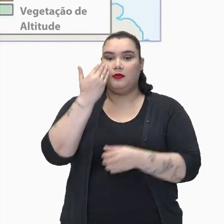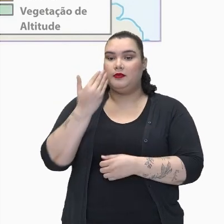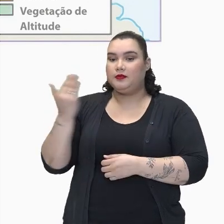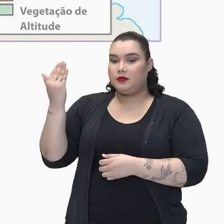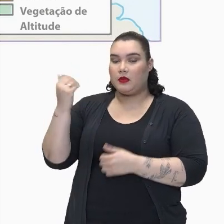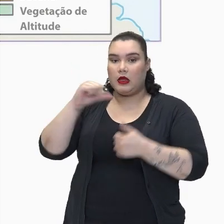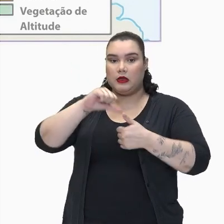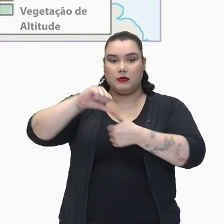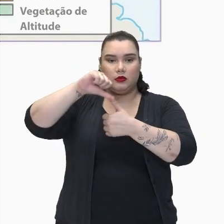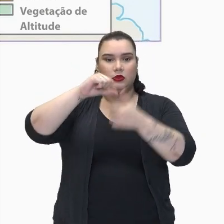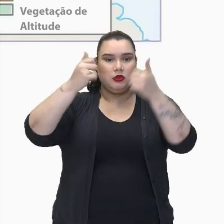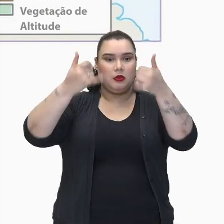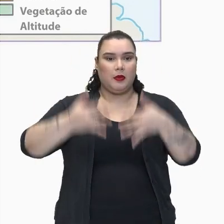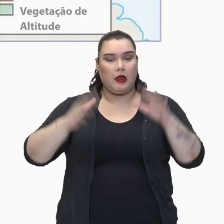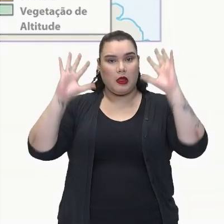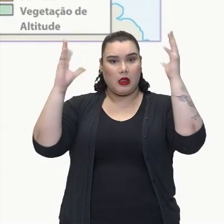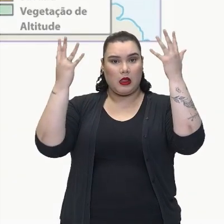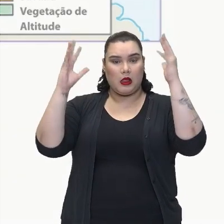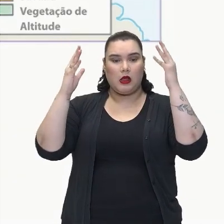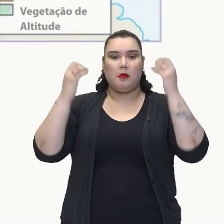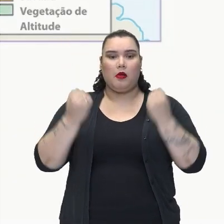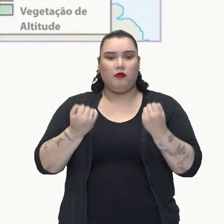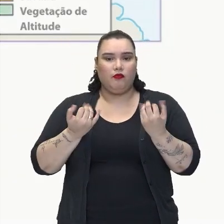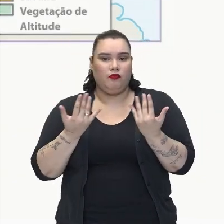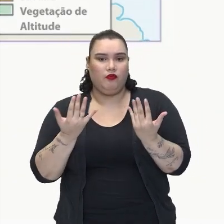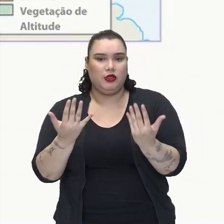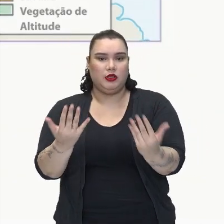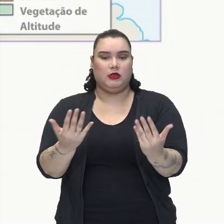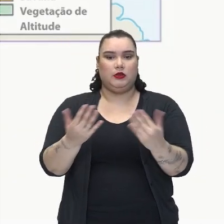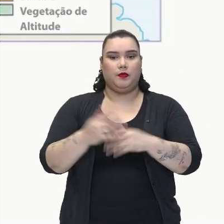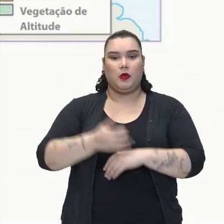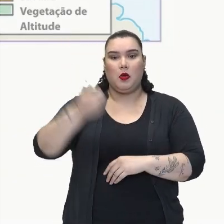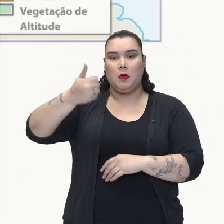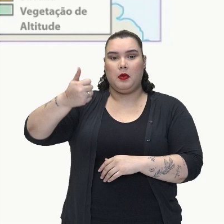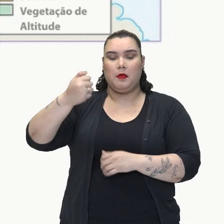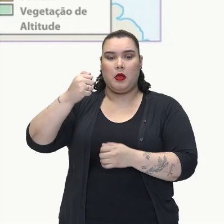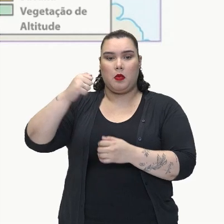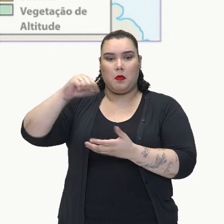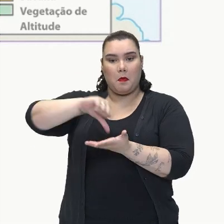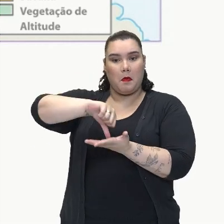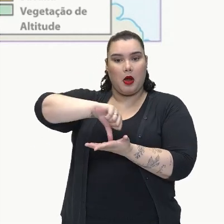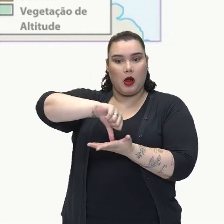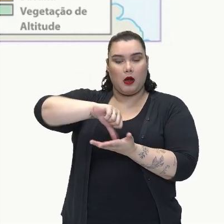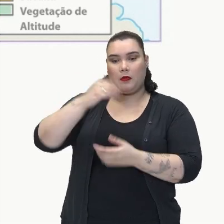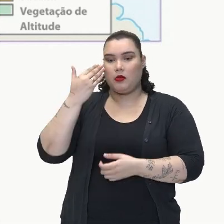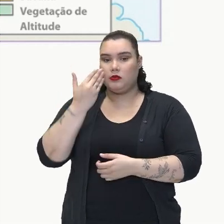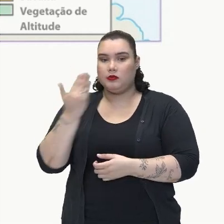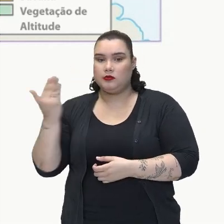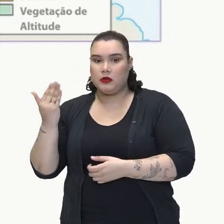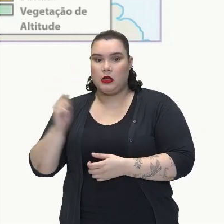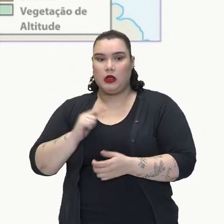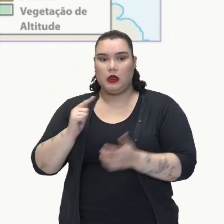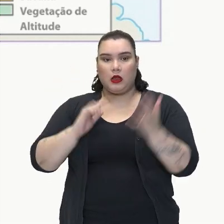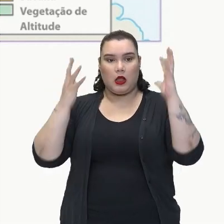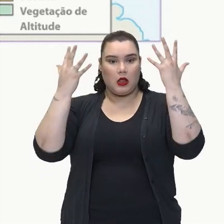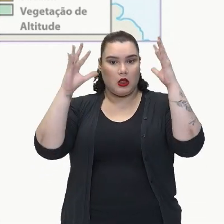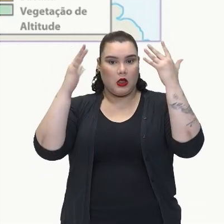América Central, tá? Olhando aqui no primeiro mapa, nós temos os climas e as